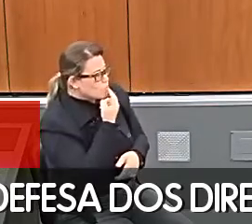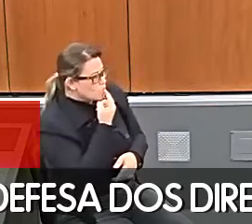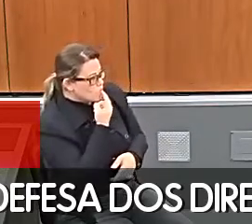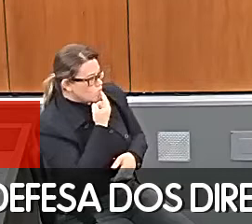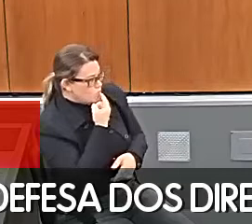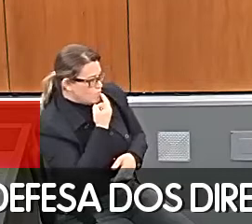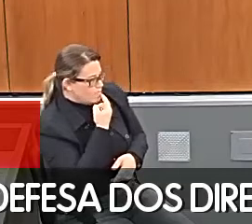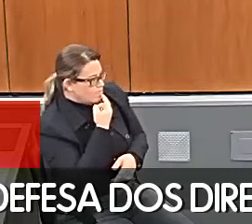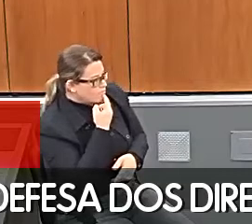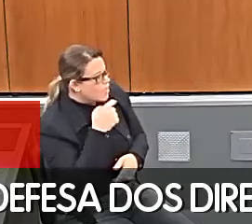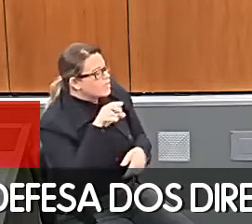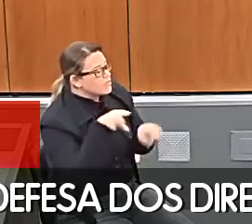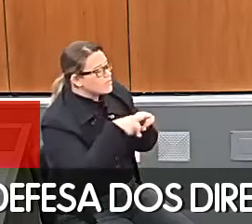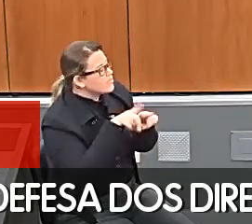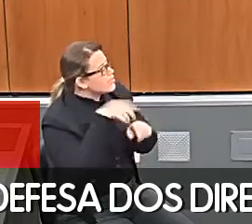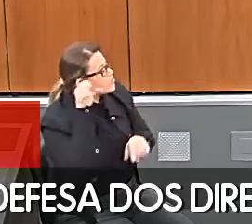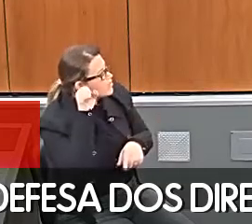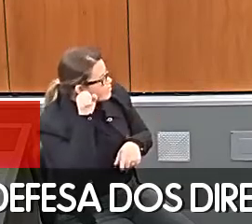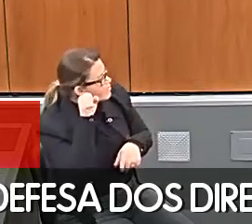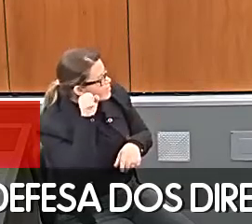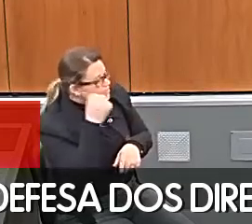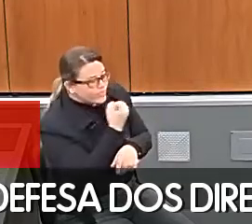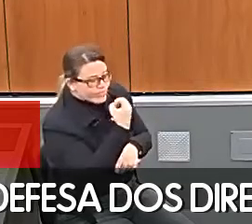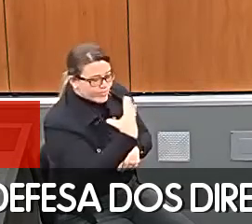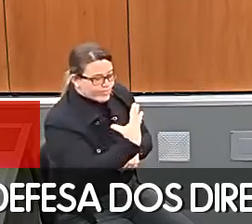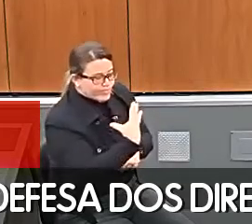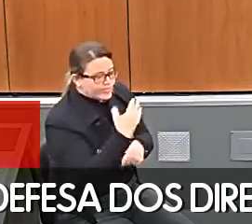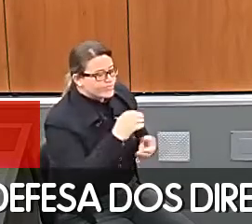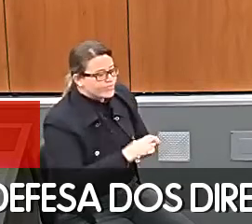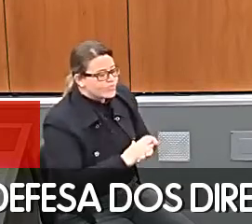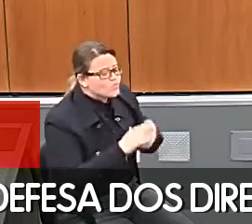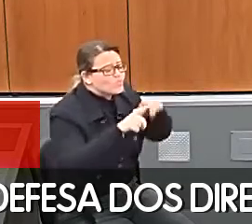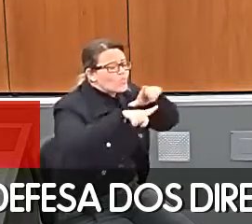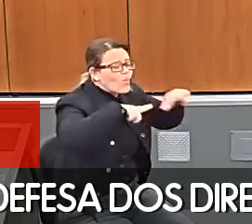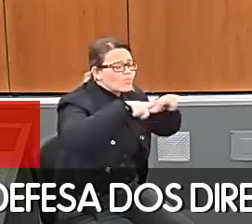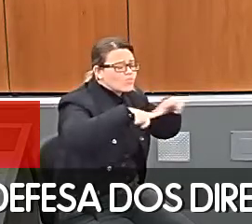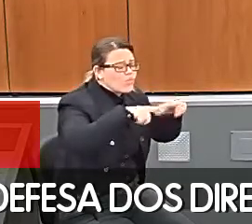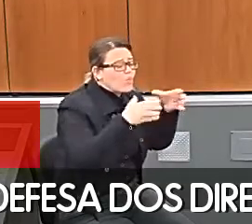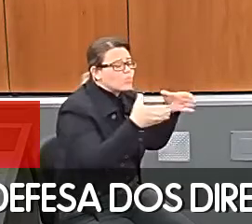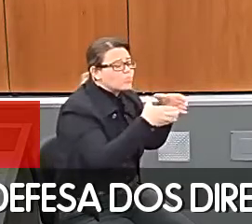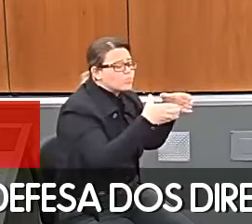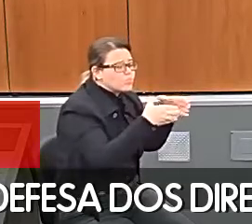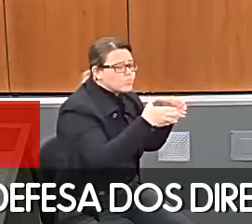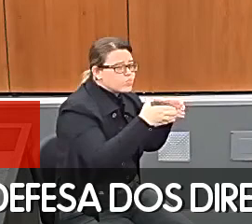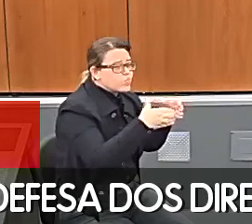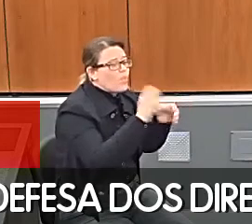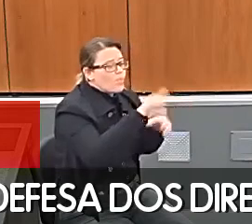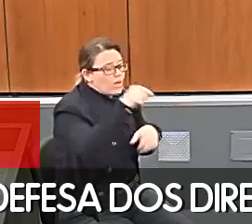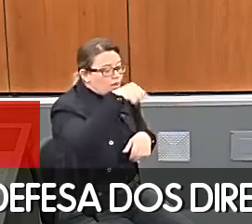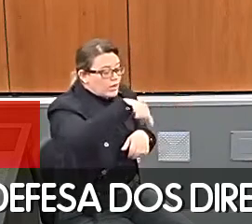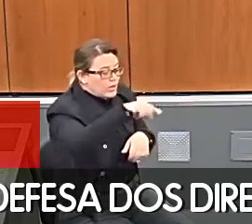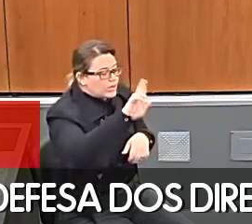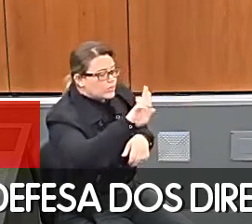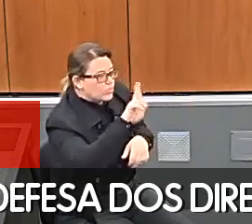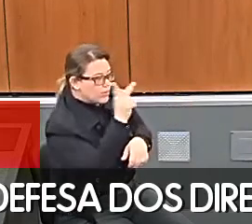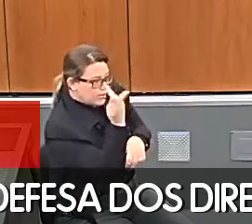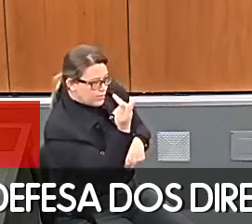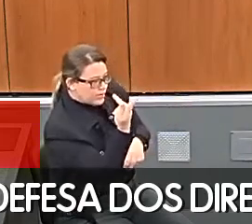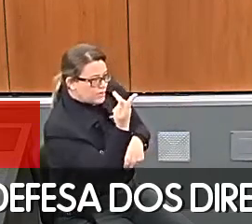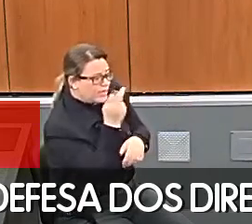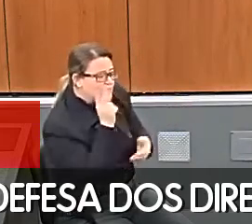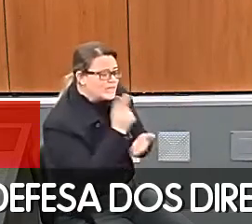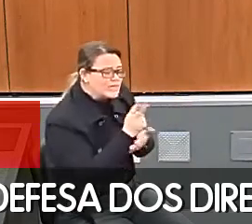e que viu em nosso nome lá. Ok. Ok, deputado. E esse trabalho ele está sendo feito por um grupo aqui de Belo Horizonte, né? Que